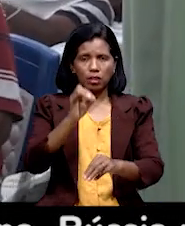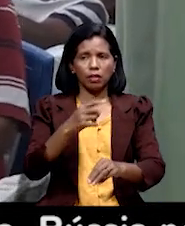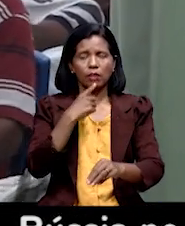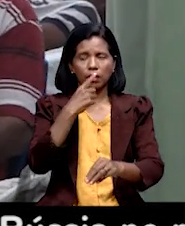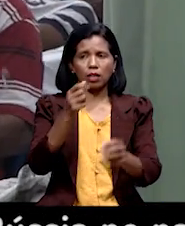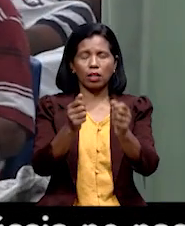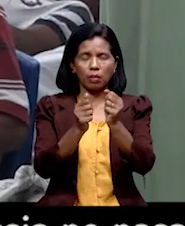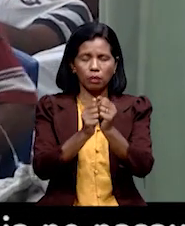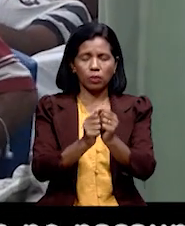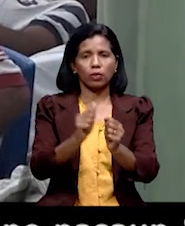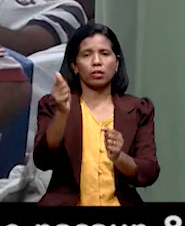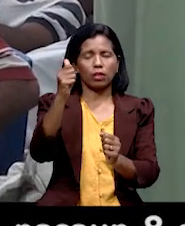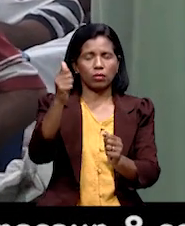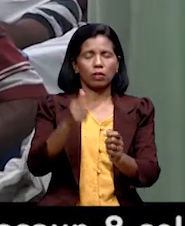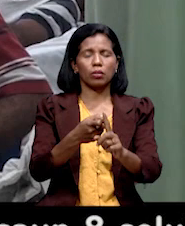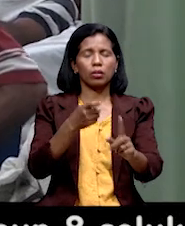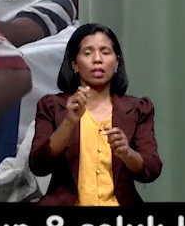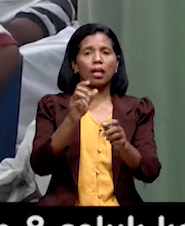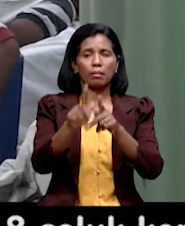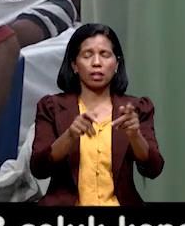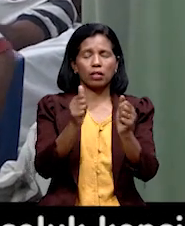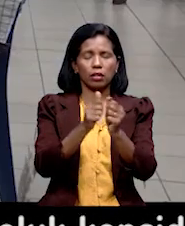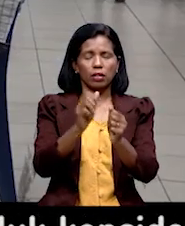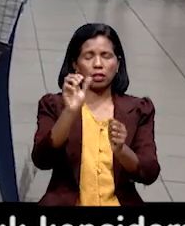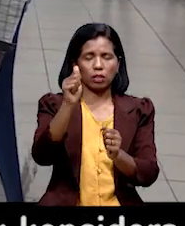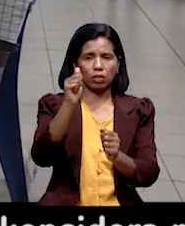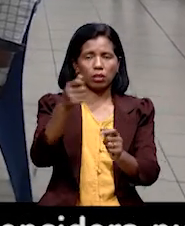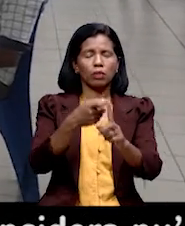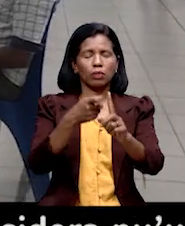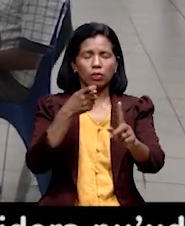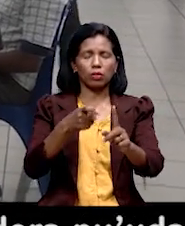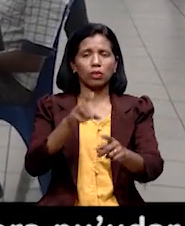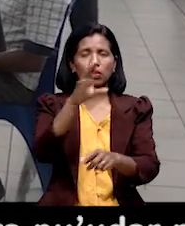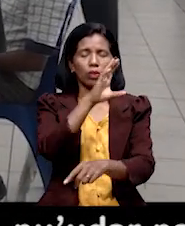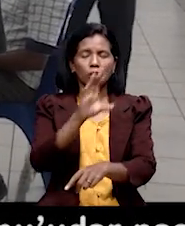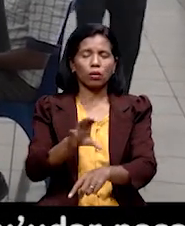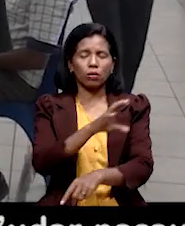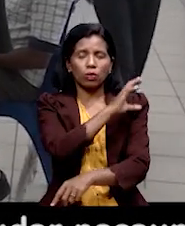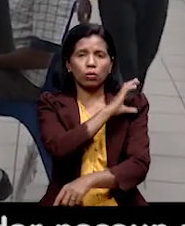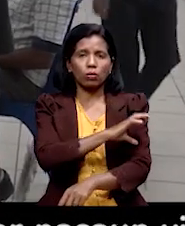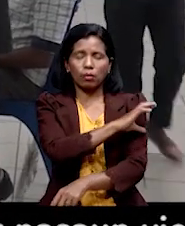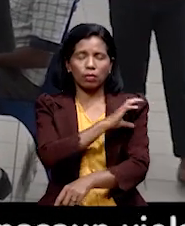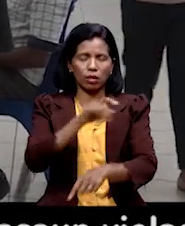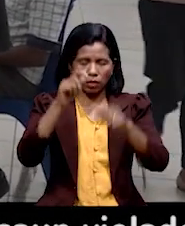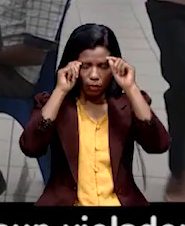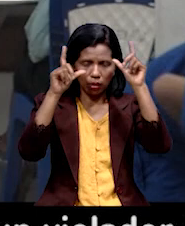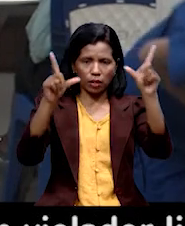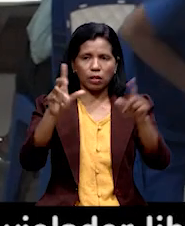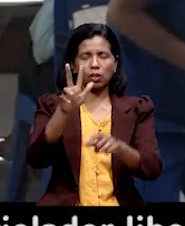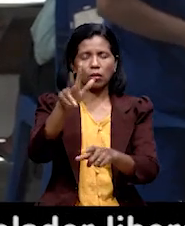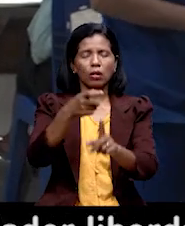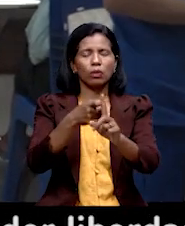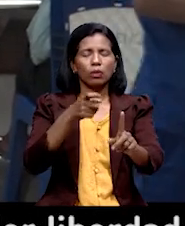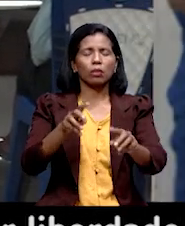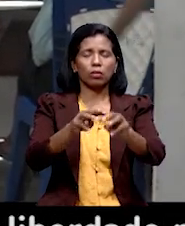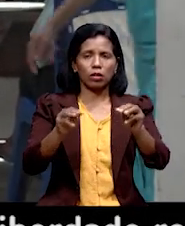na Insanulo. Husi na Insanulo ne hitu husi Cruz Vermelha Timor-Leste no na entolo husi saúde município de Lih. Serviço